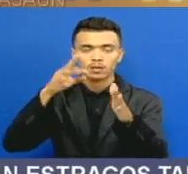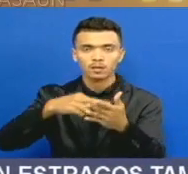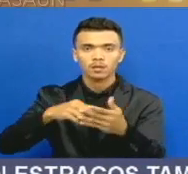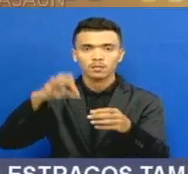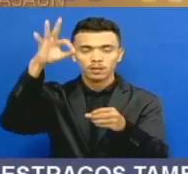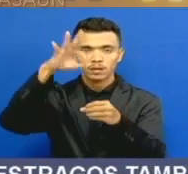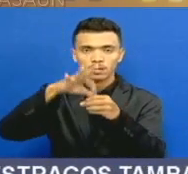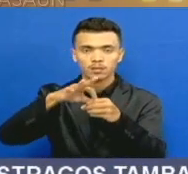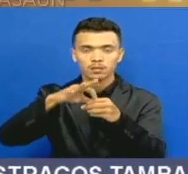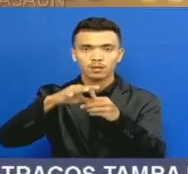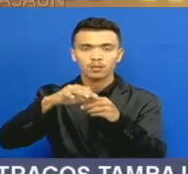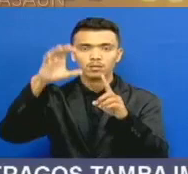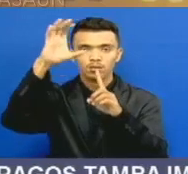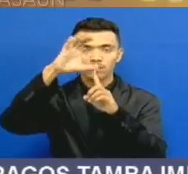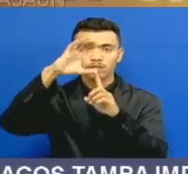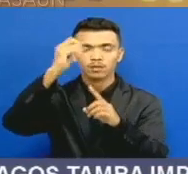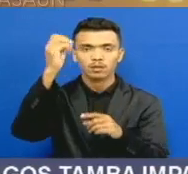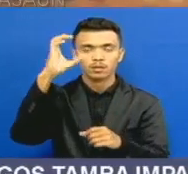para a eleição comissário CAC.